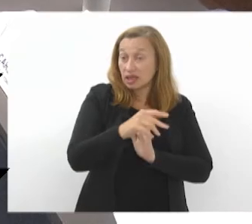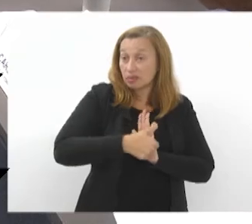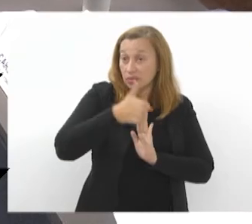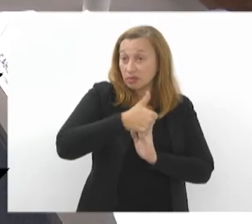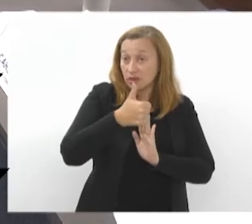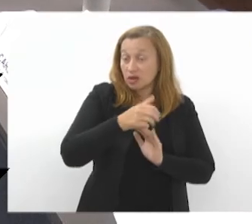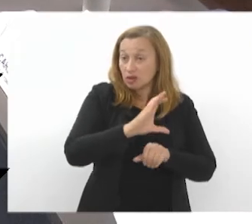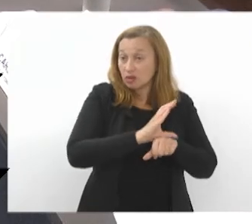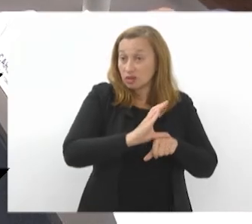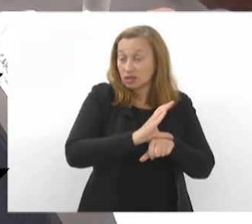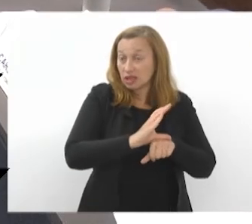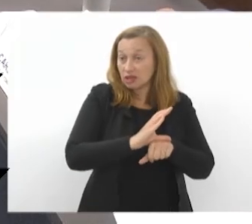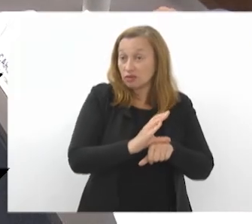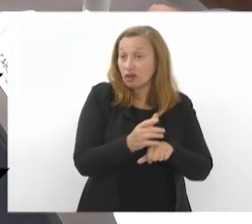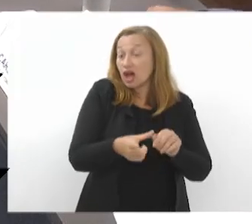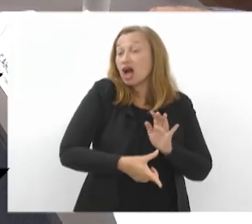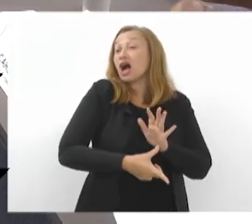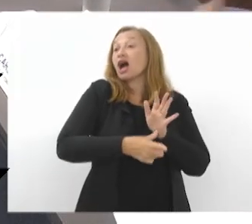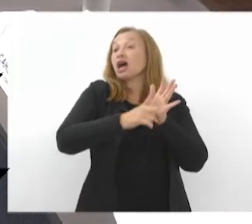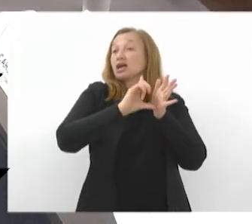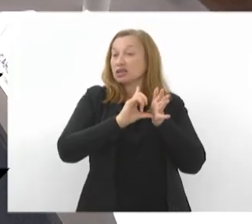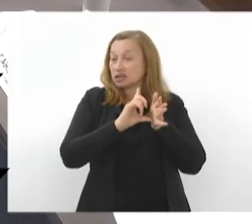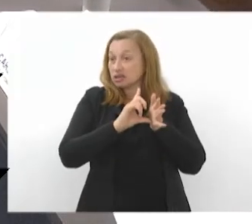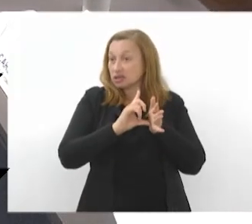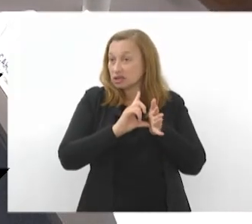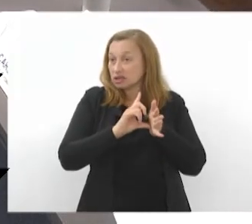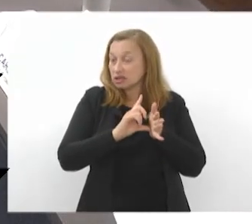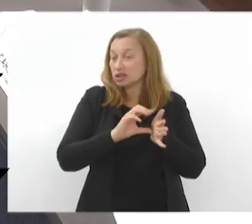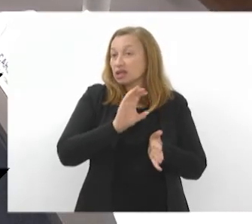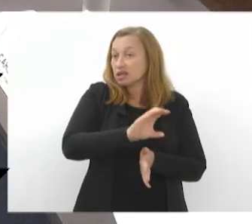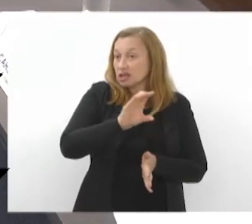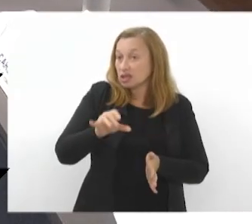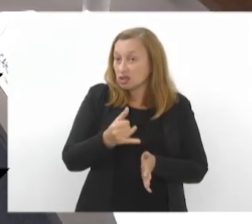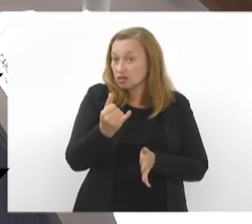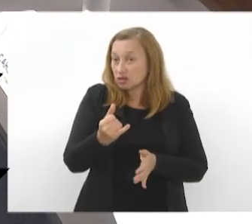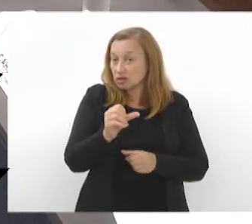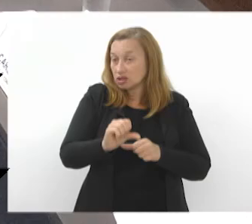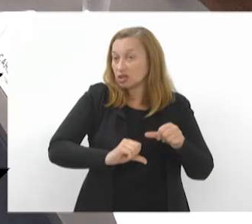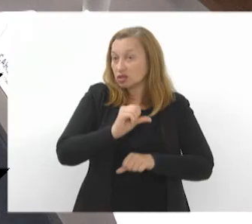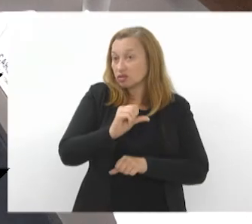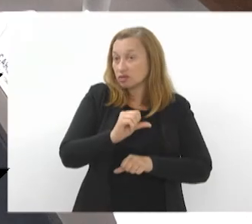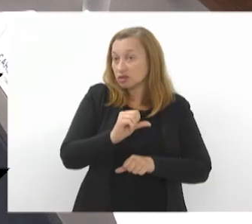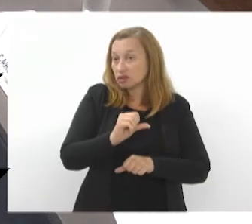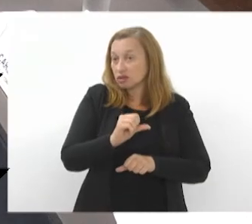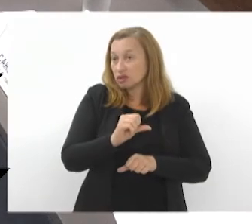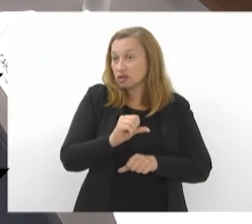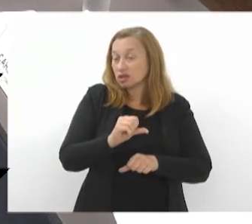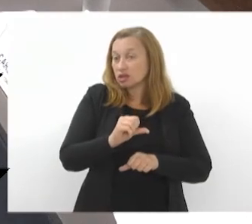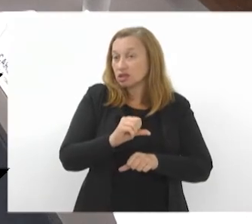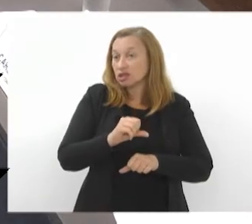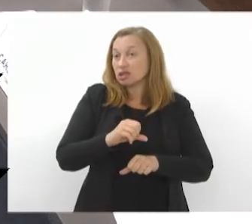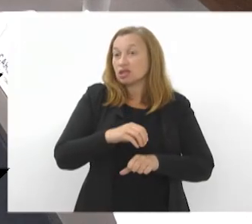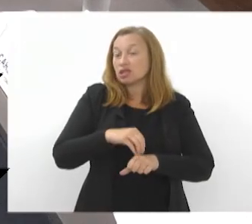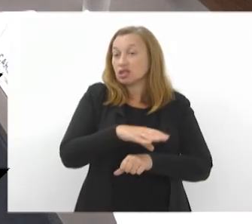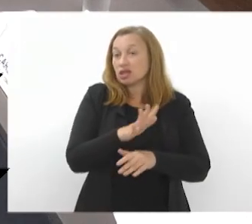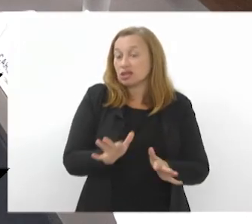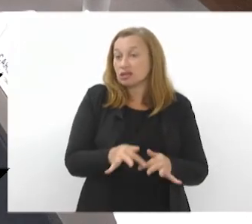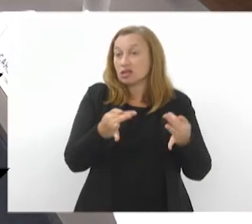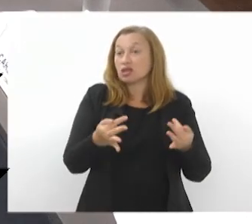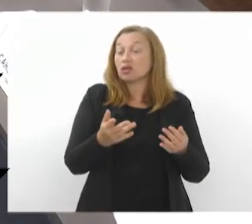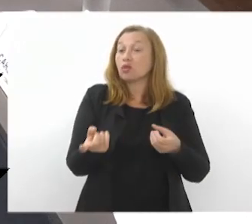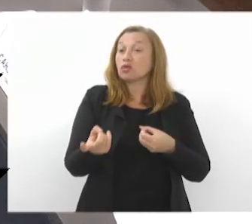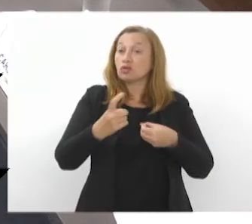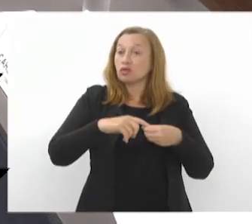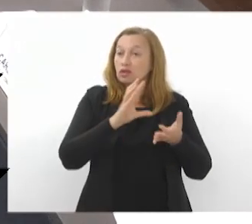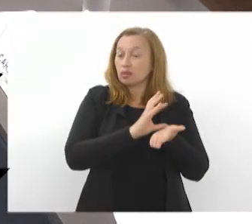foi dado antes dessa perspectiva da CCJ de transformação em indicação simples. Portanto, quando ele volta à pauta hoje,